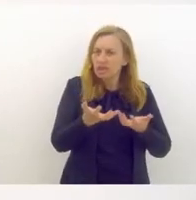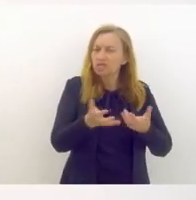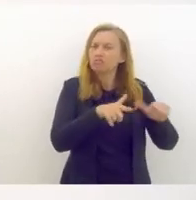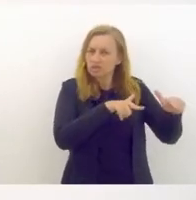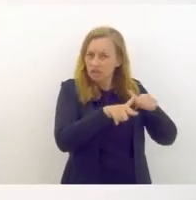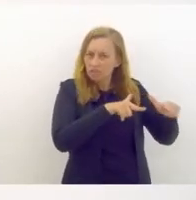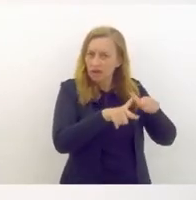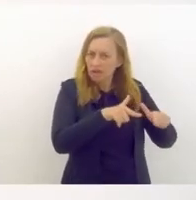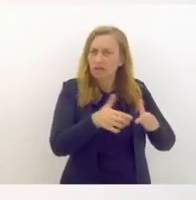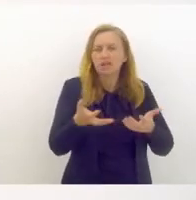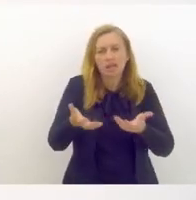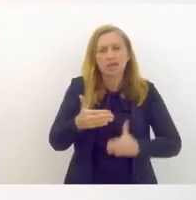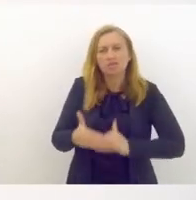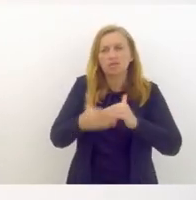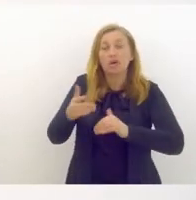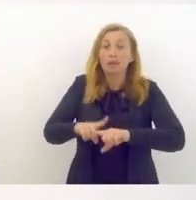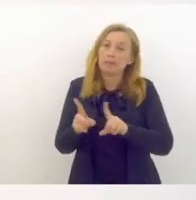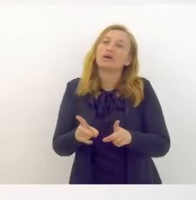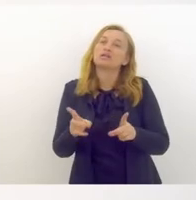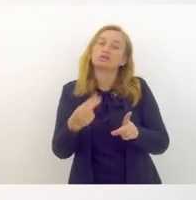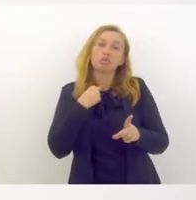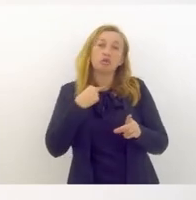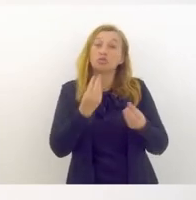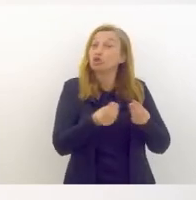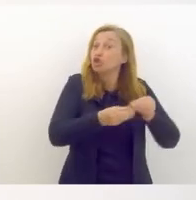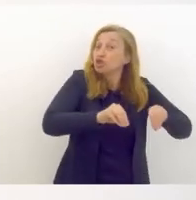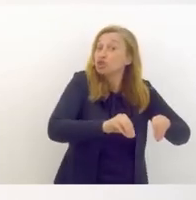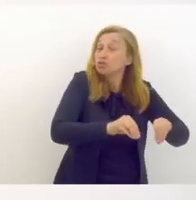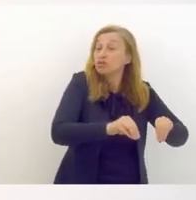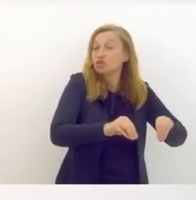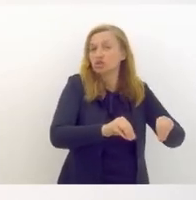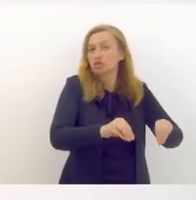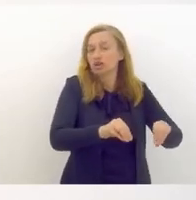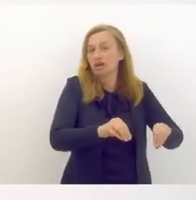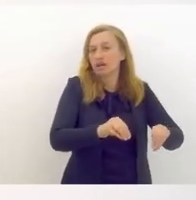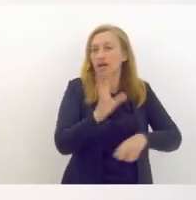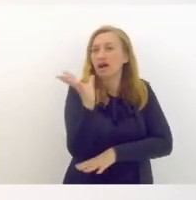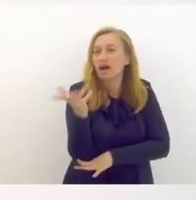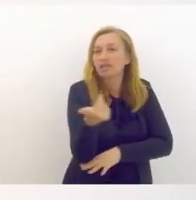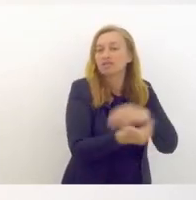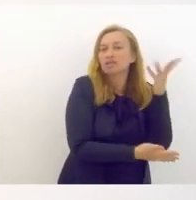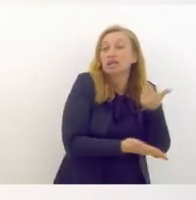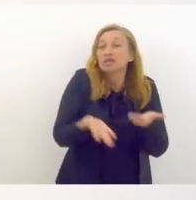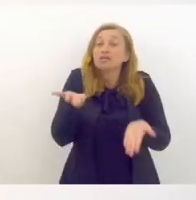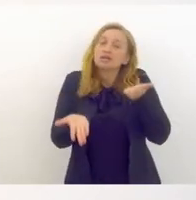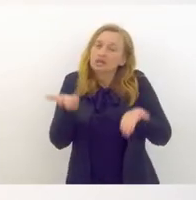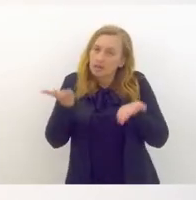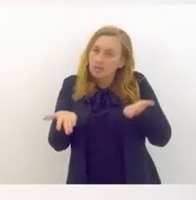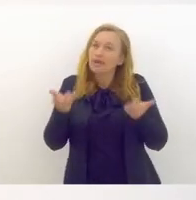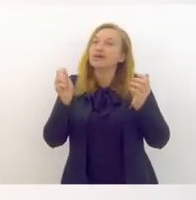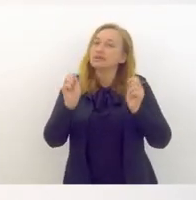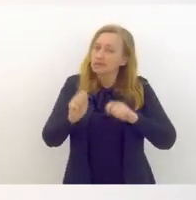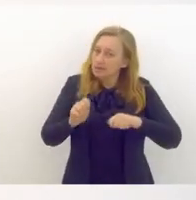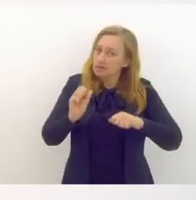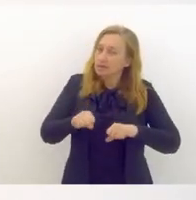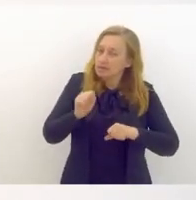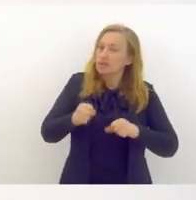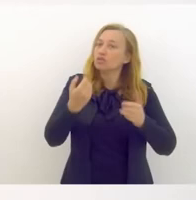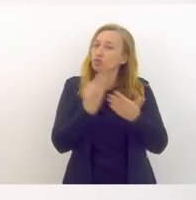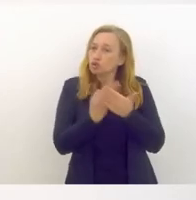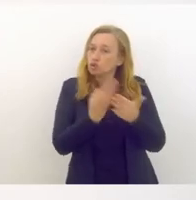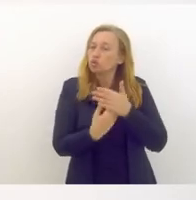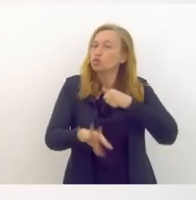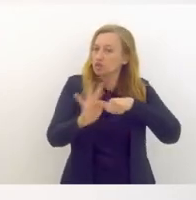nós queremos o desenvolvimento, mas a gente tem que equilibrar isso através desse estudo técnico